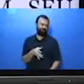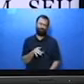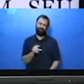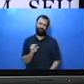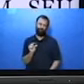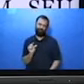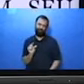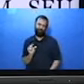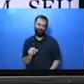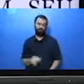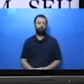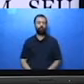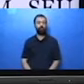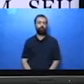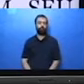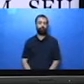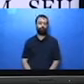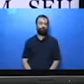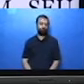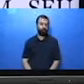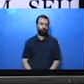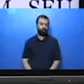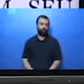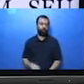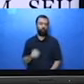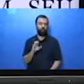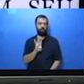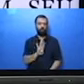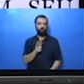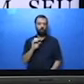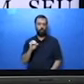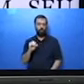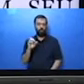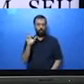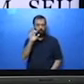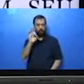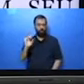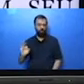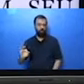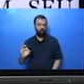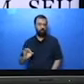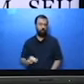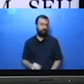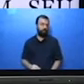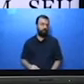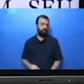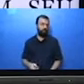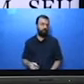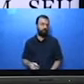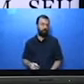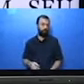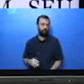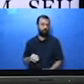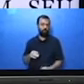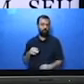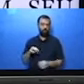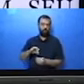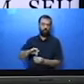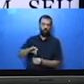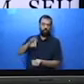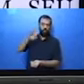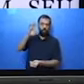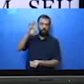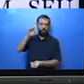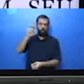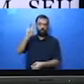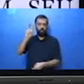altitudes, não é tão alto assim. Cerca de 40% do nosso território, ele encontra-se abaixo de 200 metros